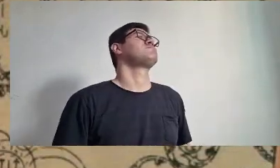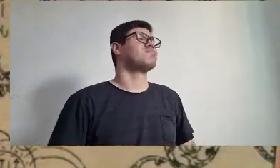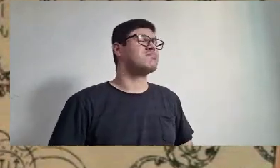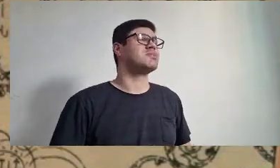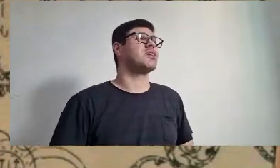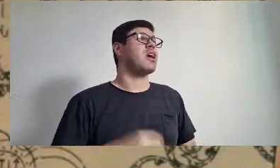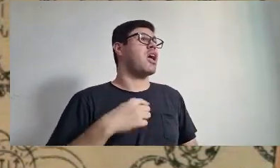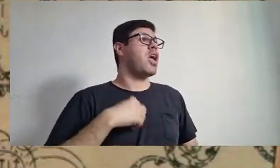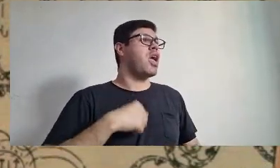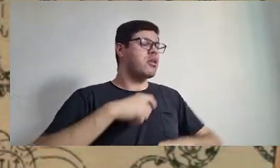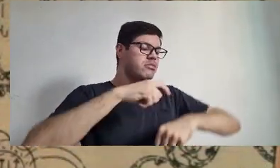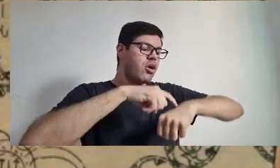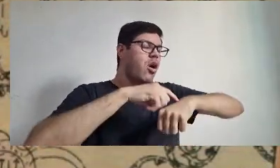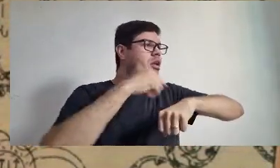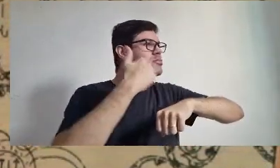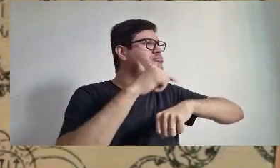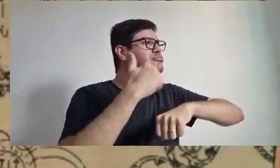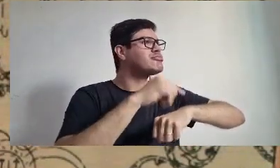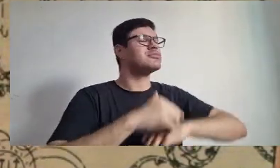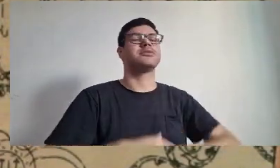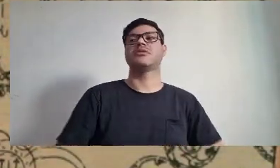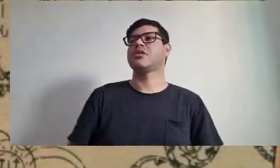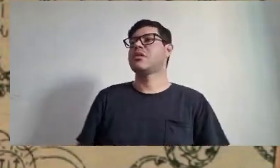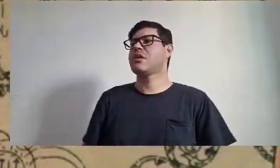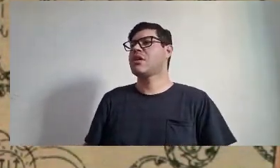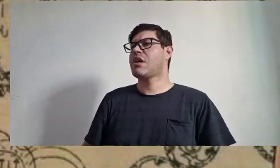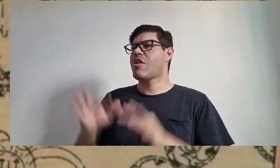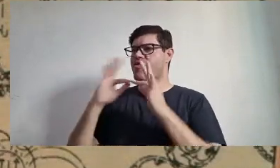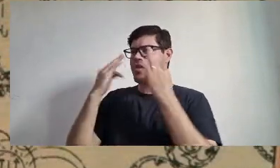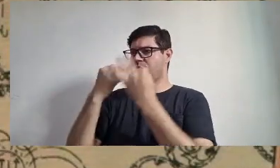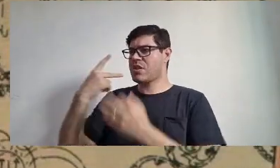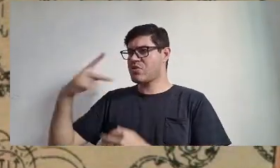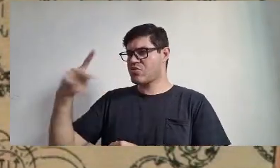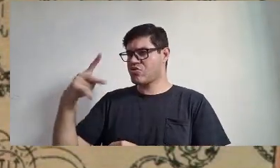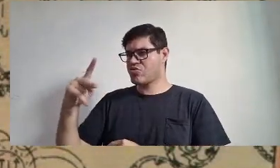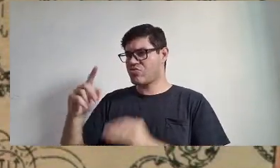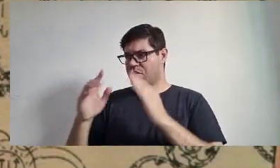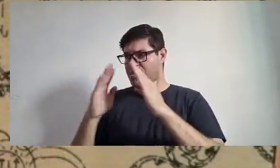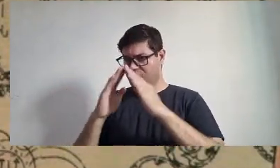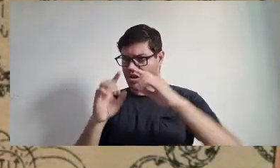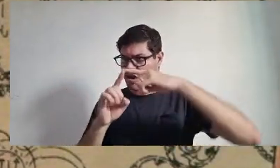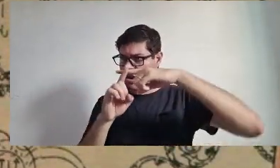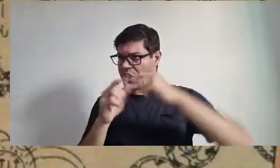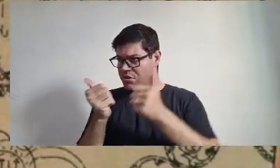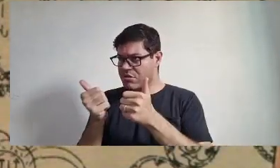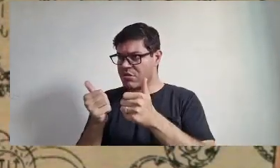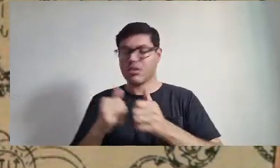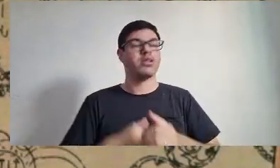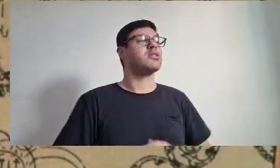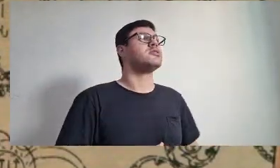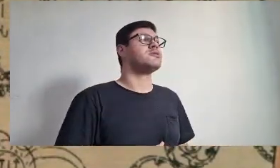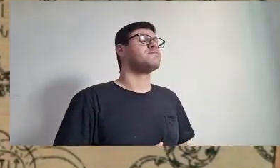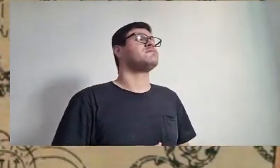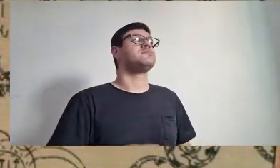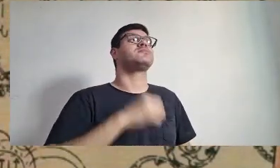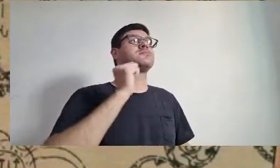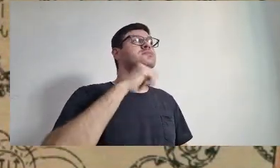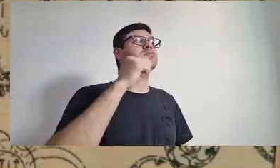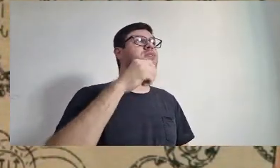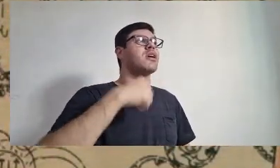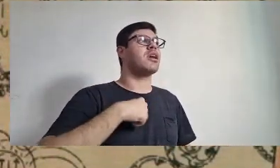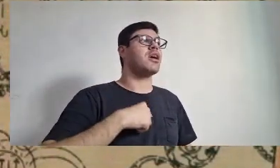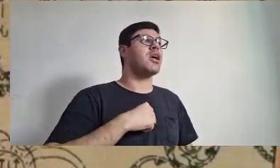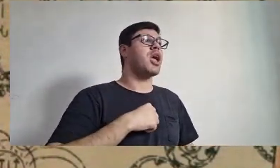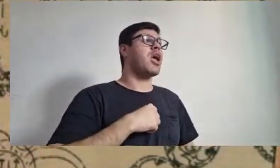não tinha hora. Seus pais eram da igreja? Também da igreja. Mas os meus pais ficaram em Tupã e eu fui sozinho